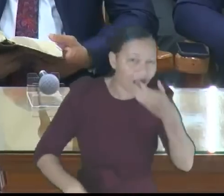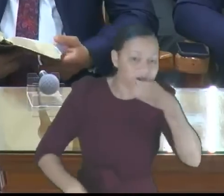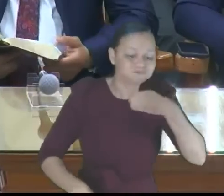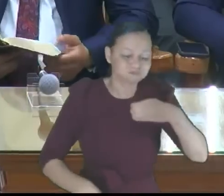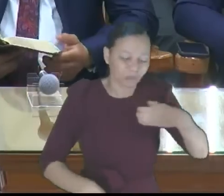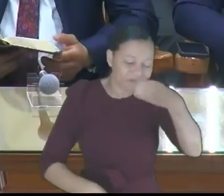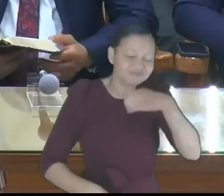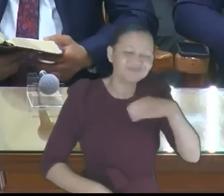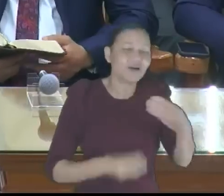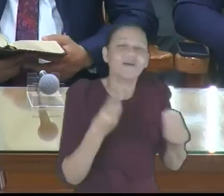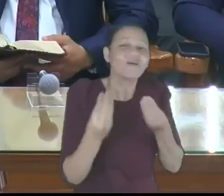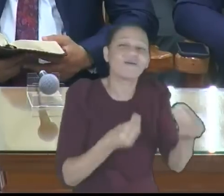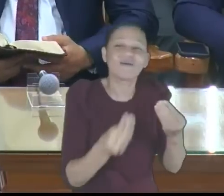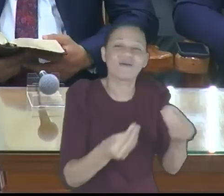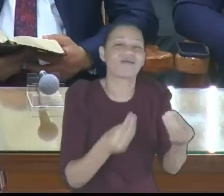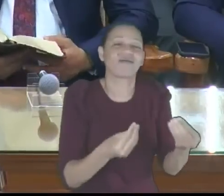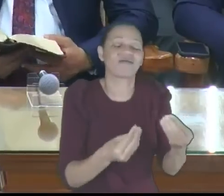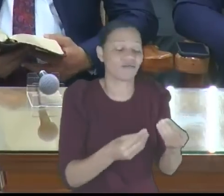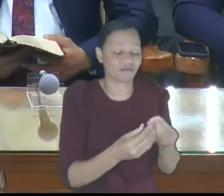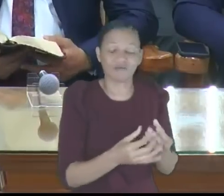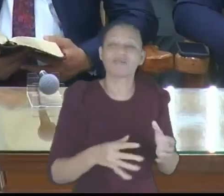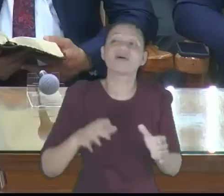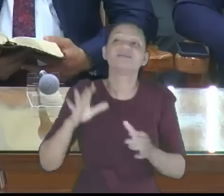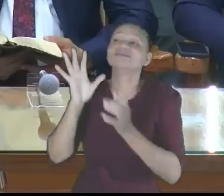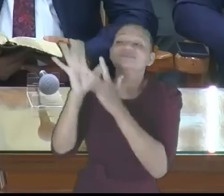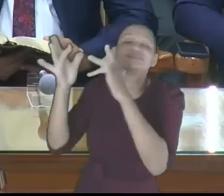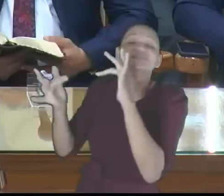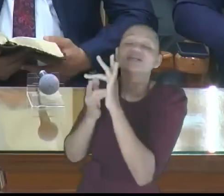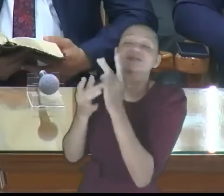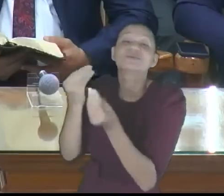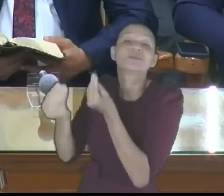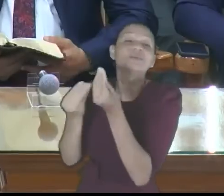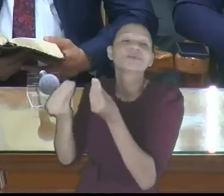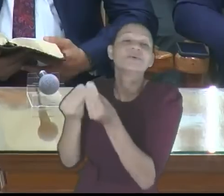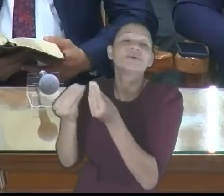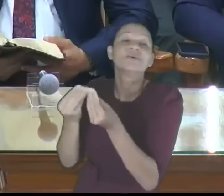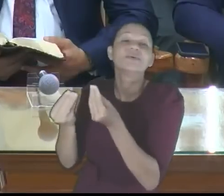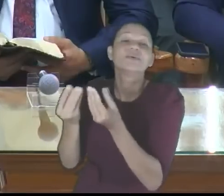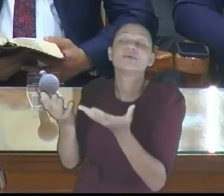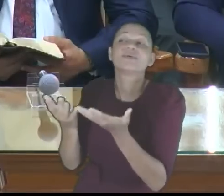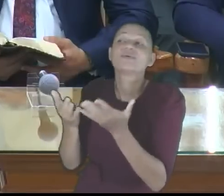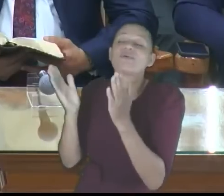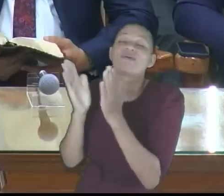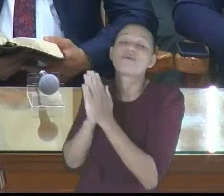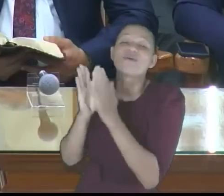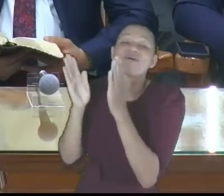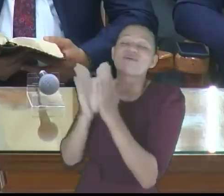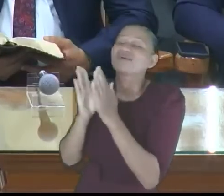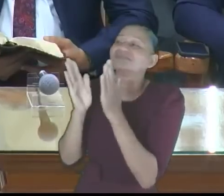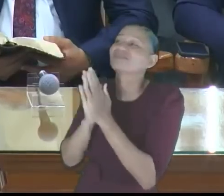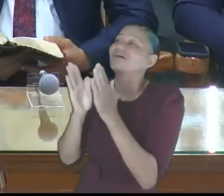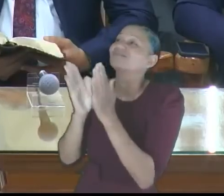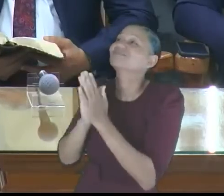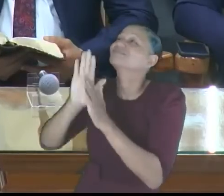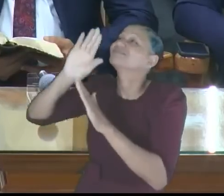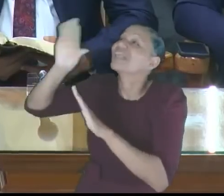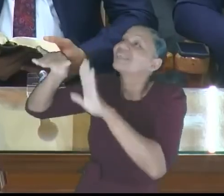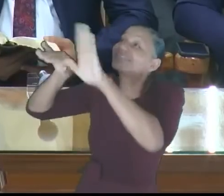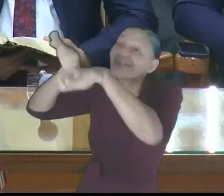Como é que a gente balança a árvore da nossa macieira? Como é que a gente balança a nossa macieira? Oração. Através de quê, meus amados irmãos? Da Oração.